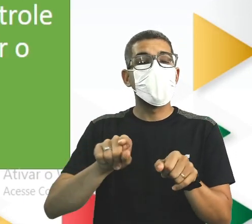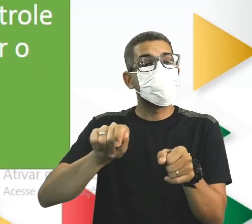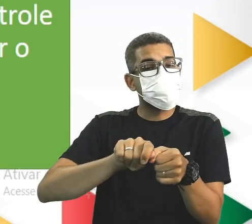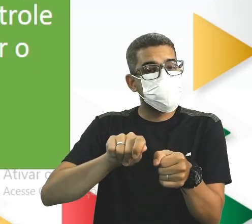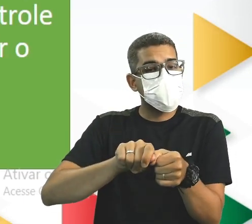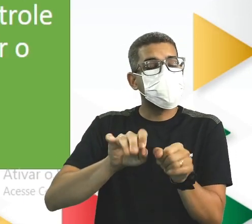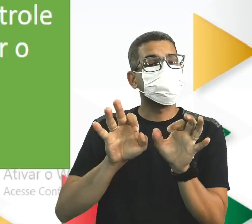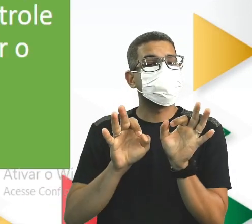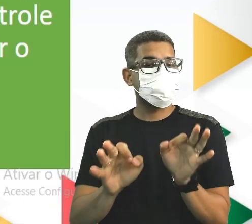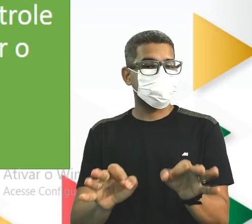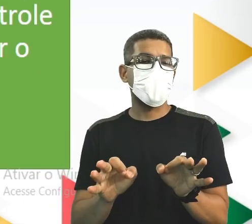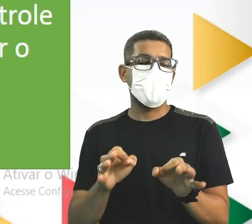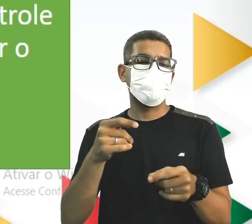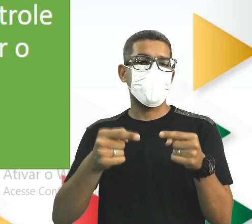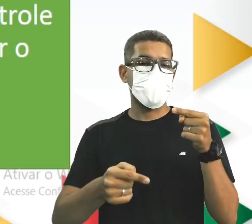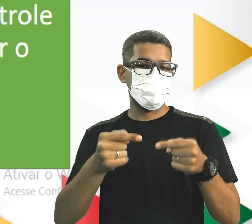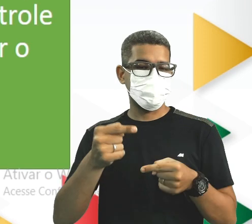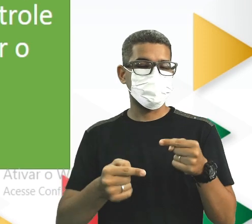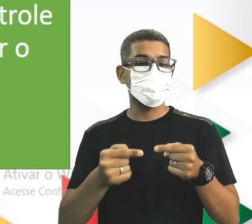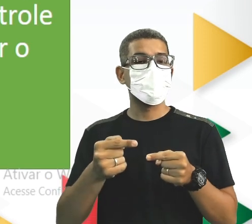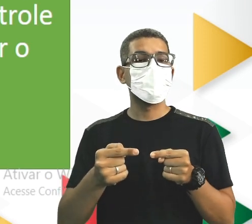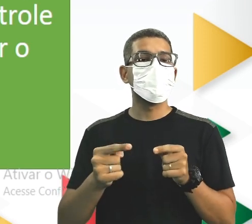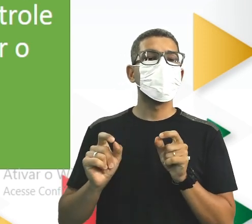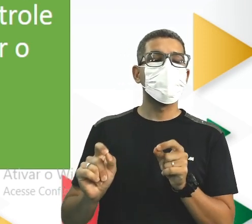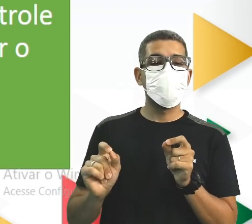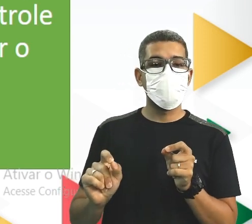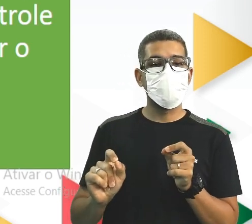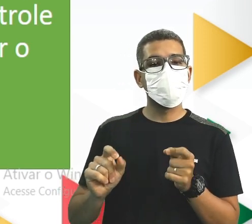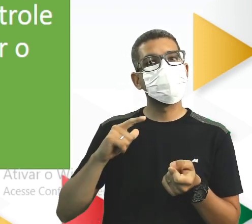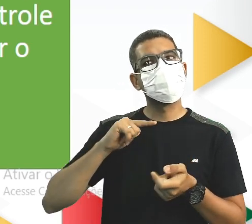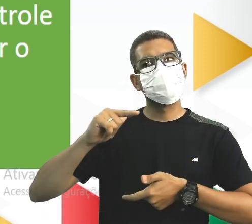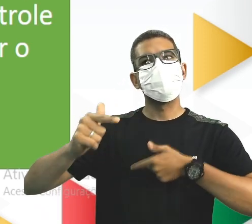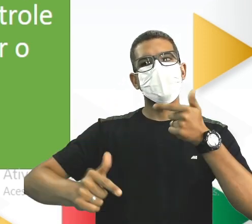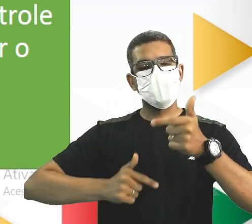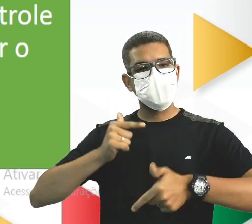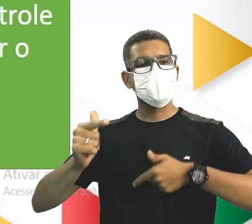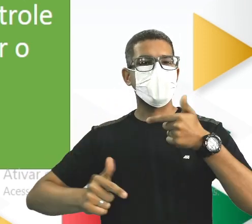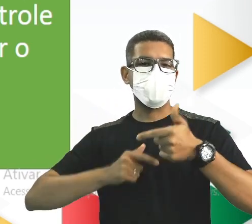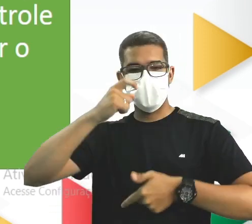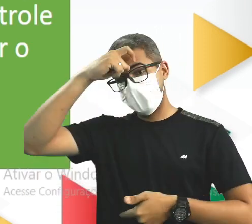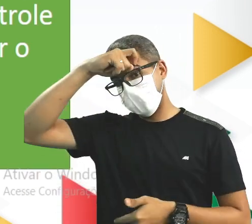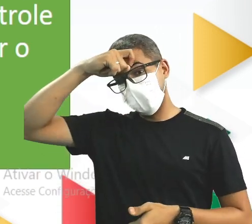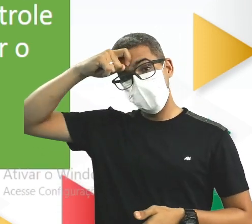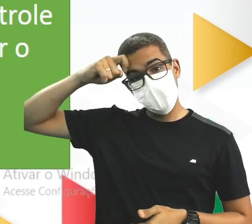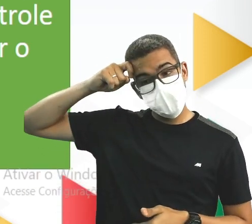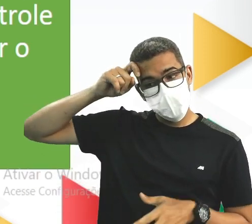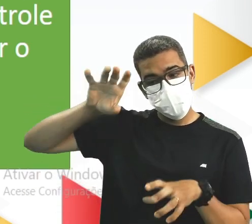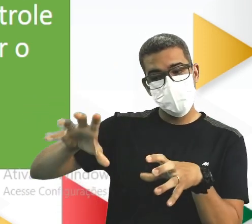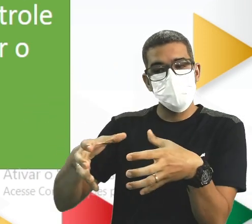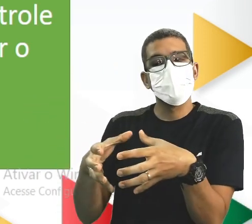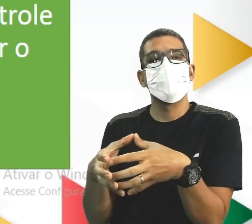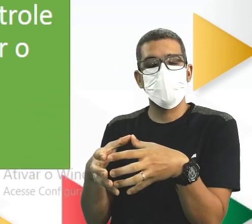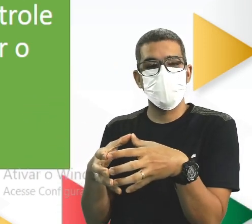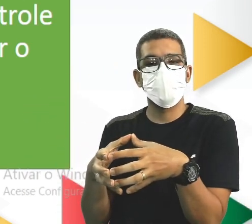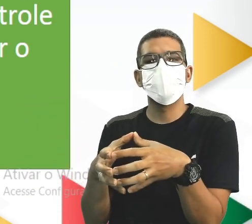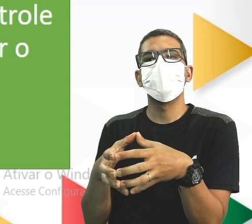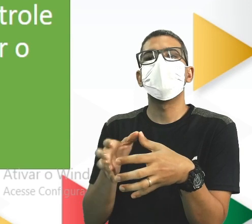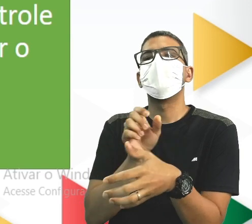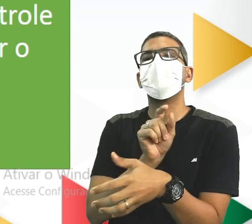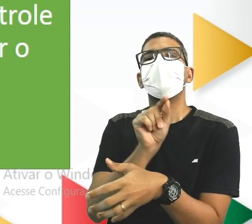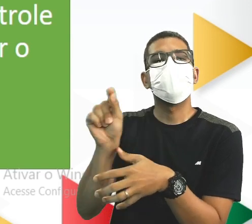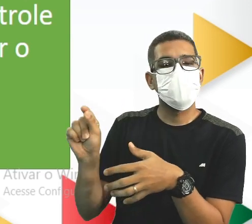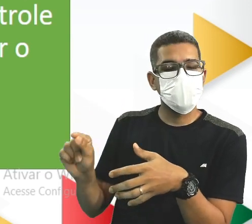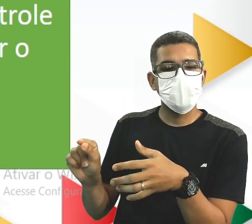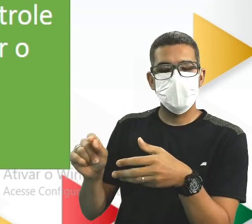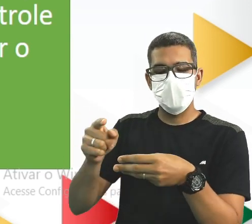execução dessas políticas. Ela vai ser feita através de um trabalho, meus amores, em conjunto com quais poderes? Com